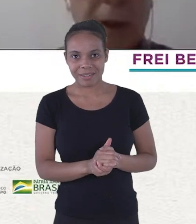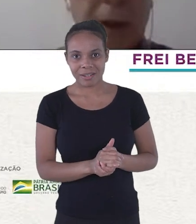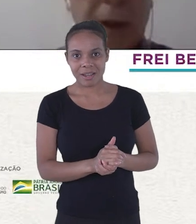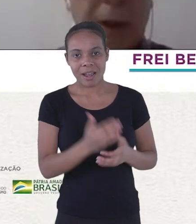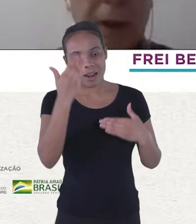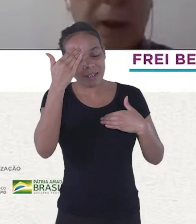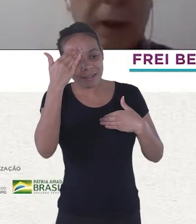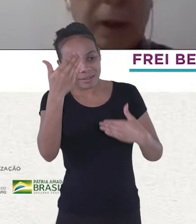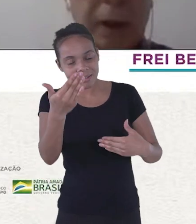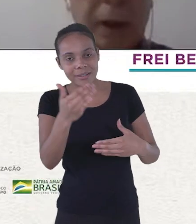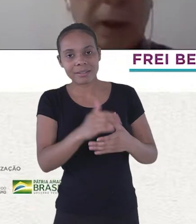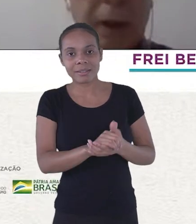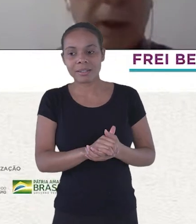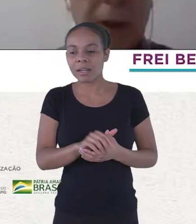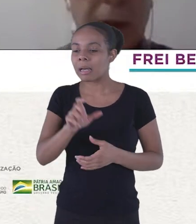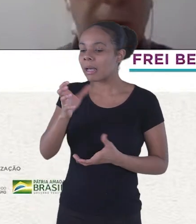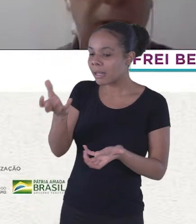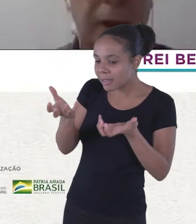para